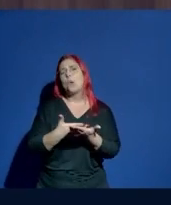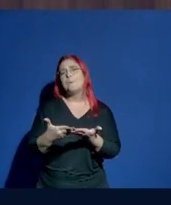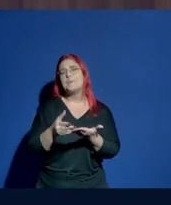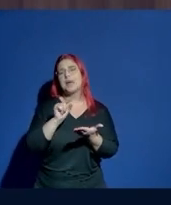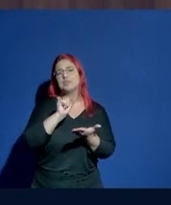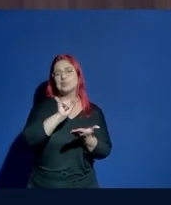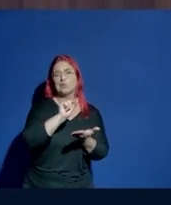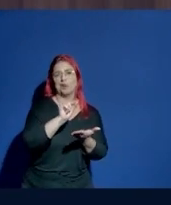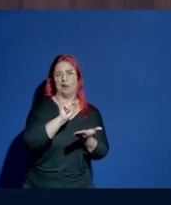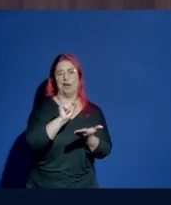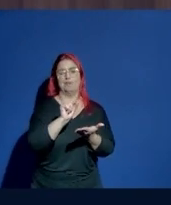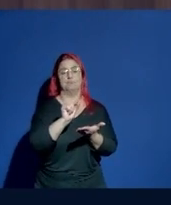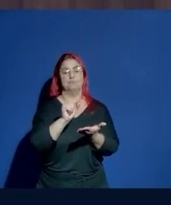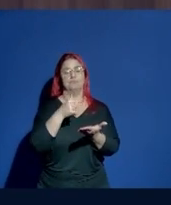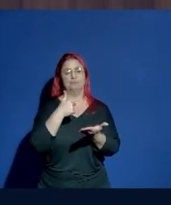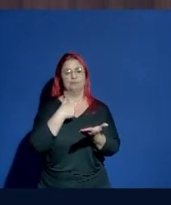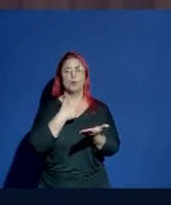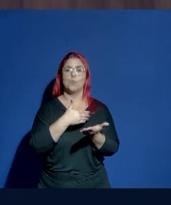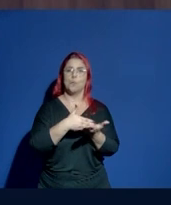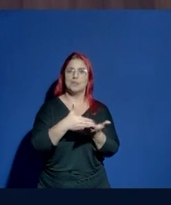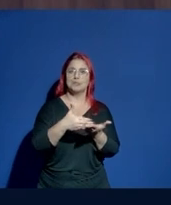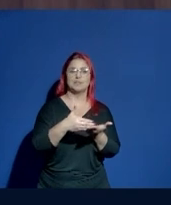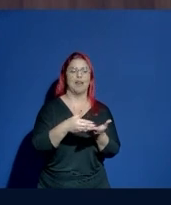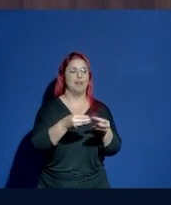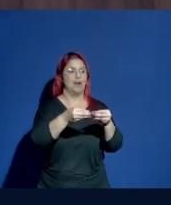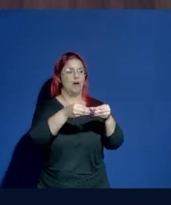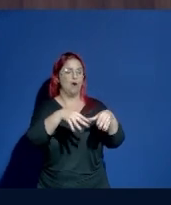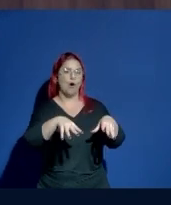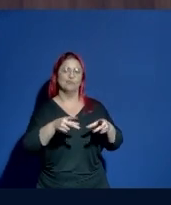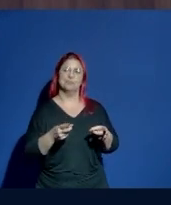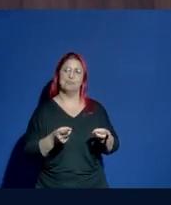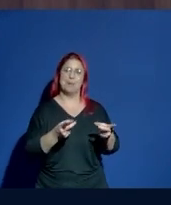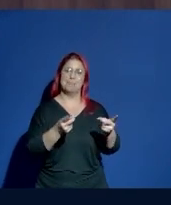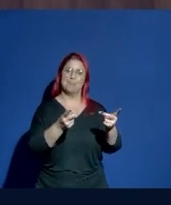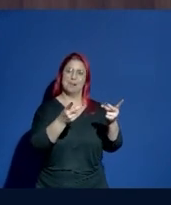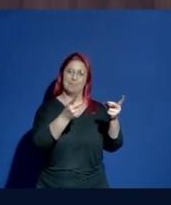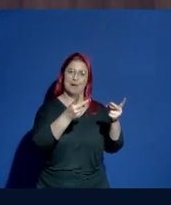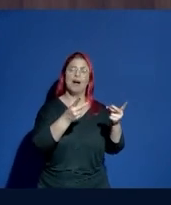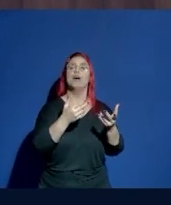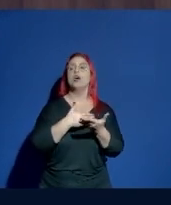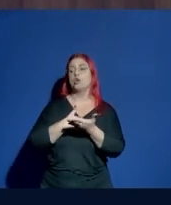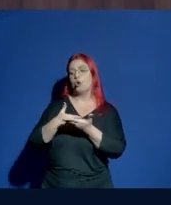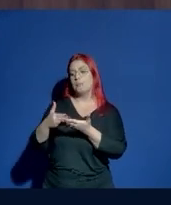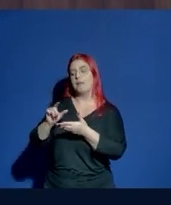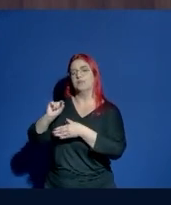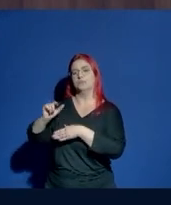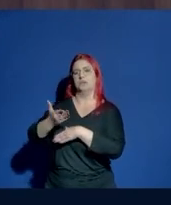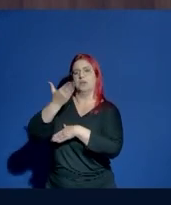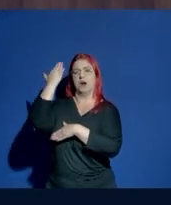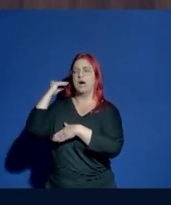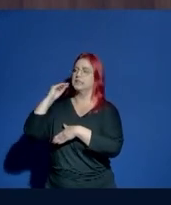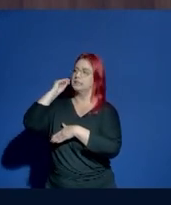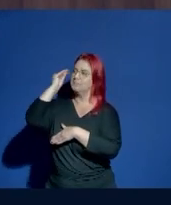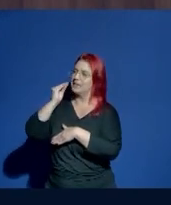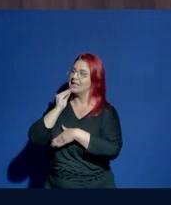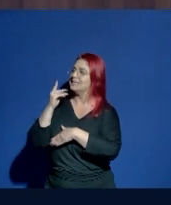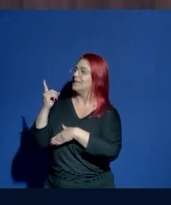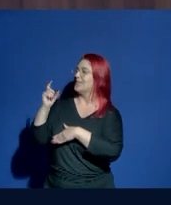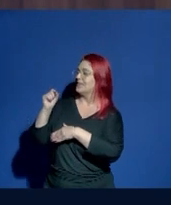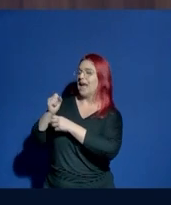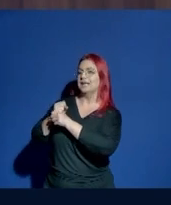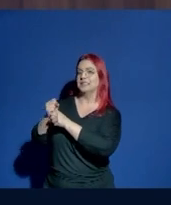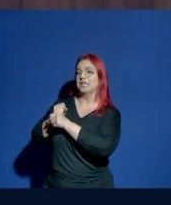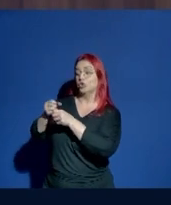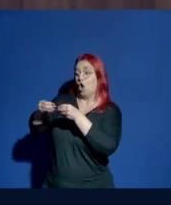a entrada no segmento de ovos comerciais, a gente vem lá do ovo fértil, a gente tinha uma boa experiência de mais de 10 anos em ovo